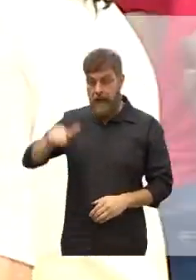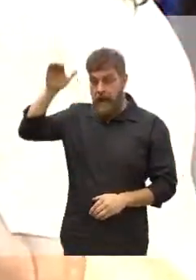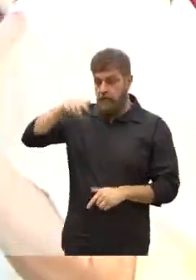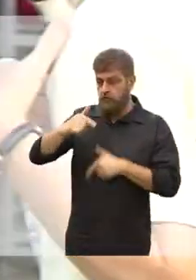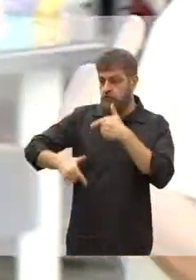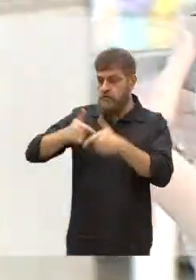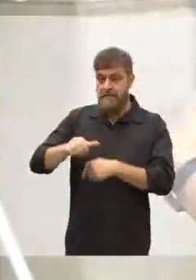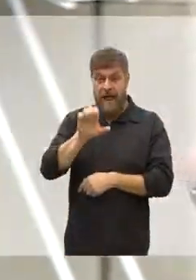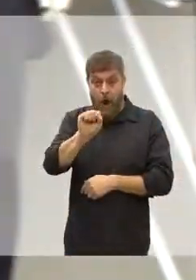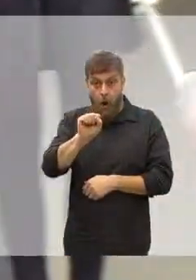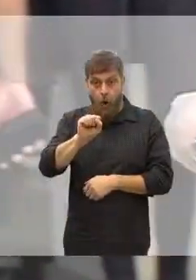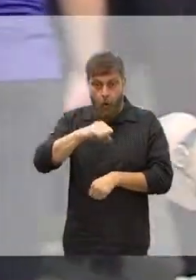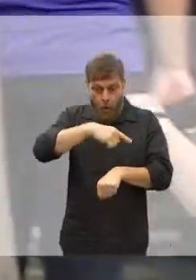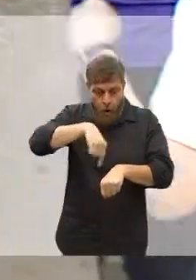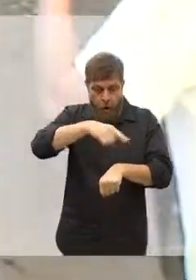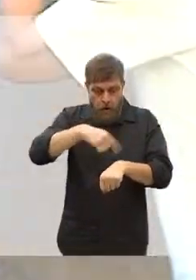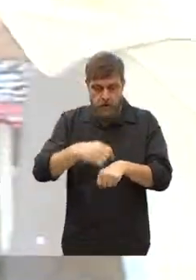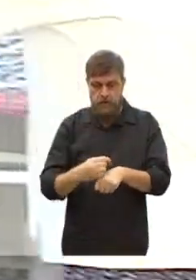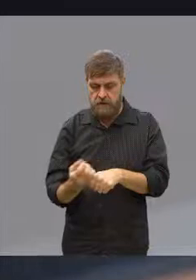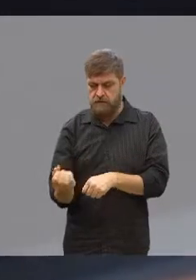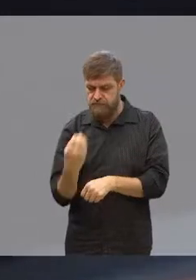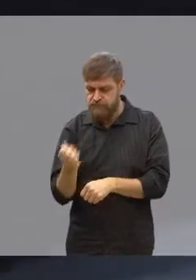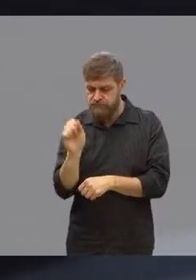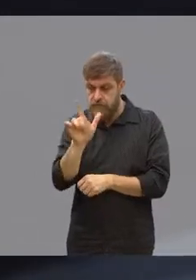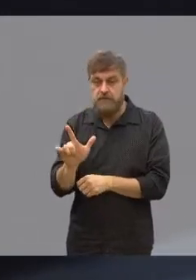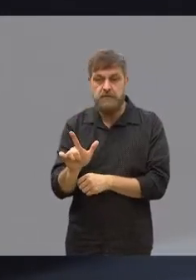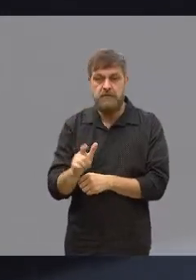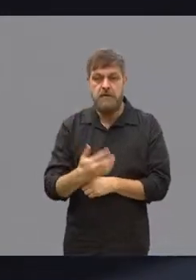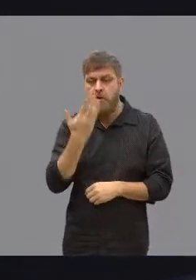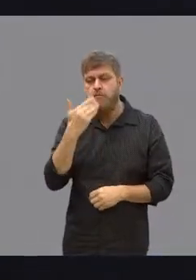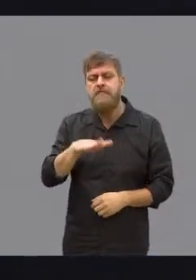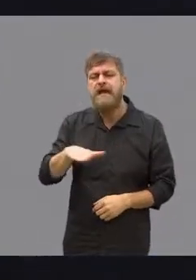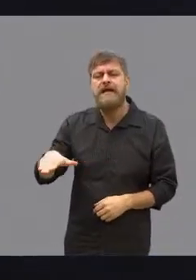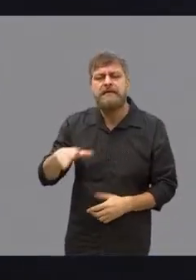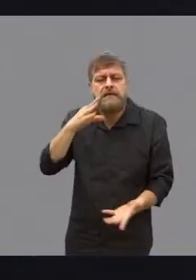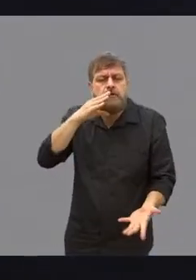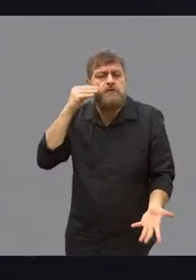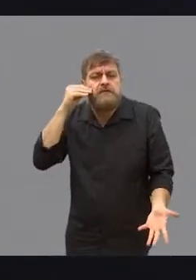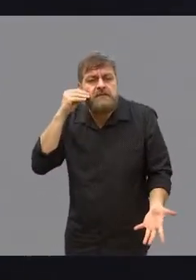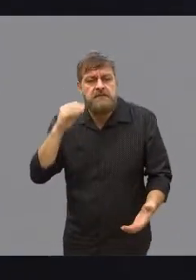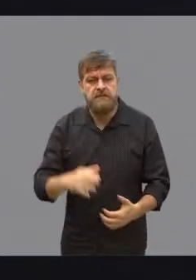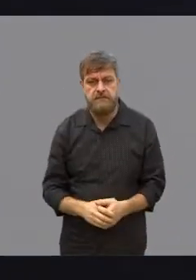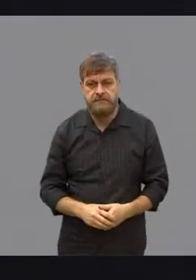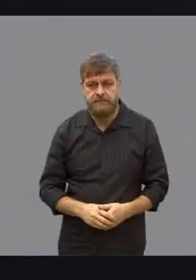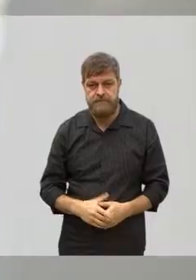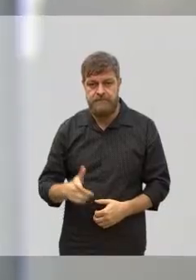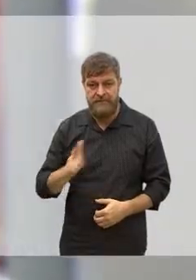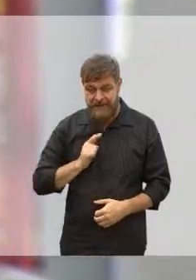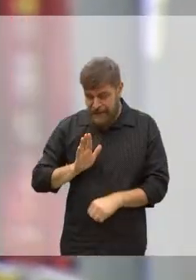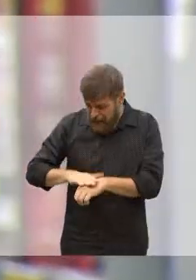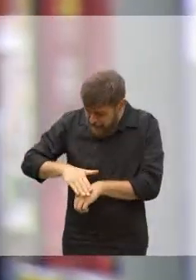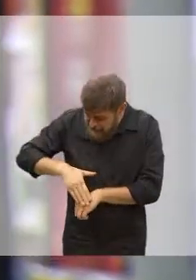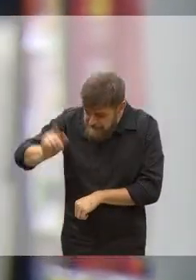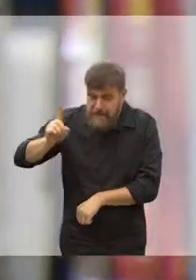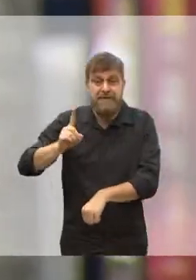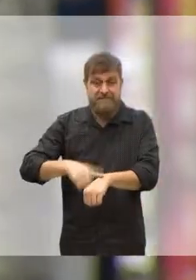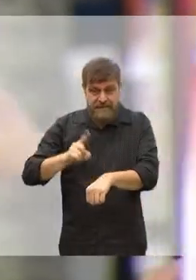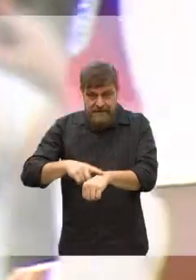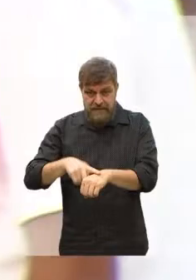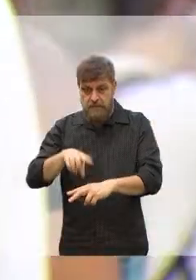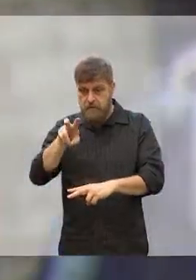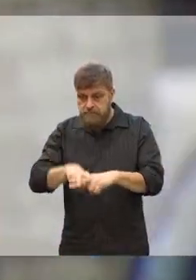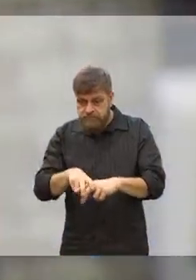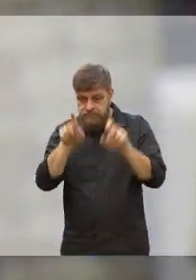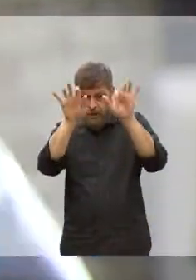dia e ficam expostos à luz azul. Mas e as crianças e adolescentes, que passam às vezes mais